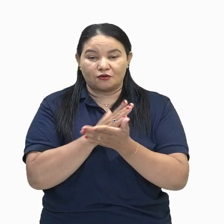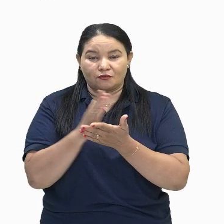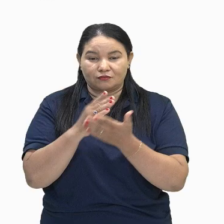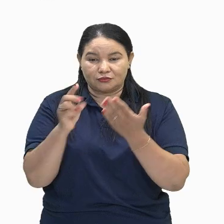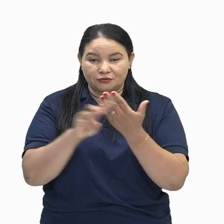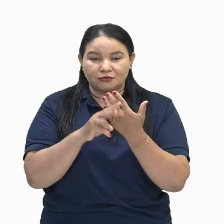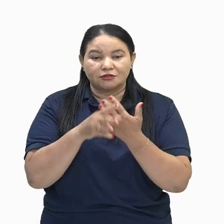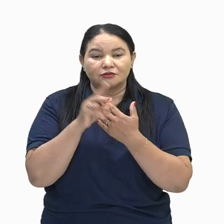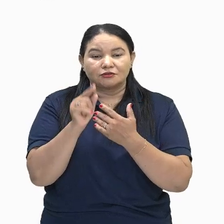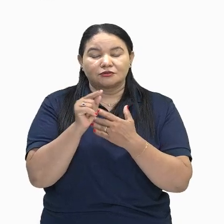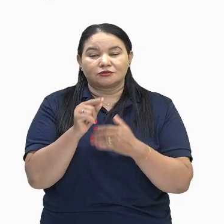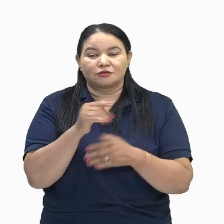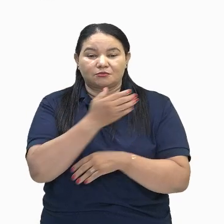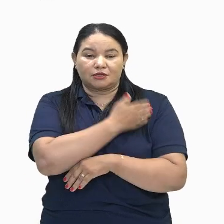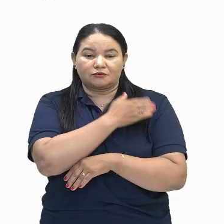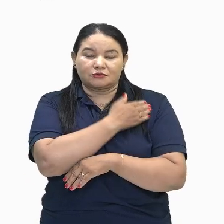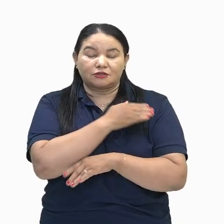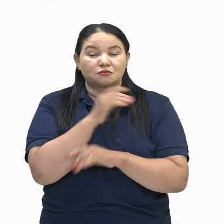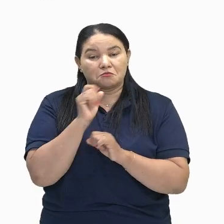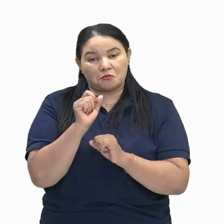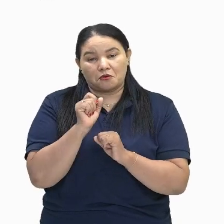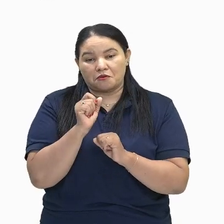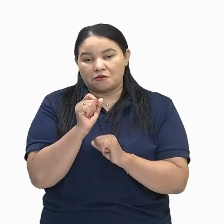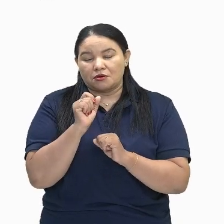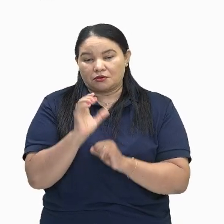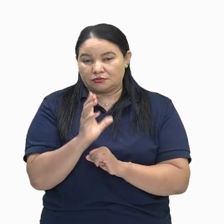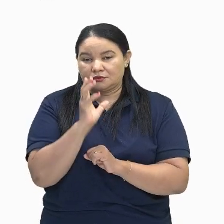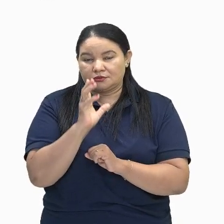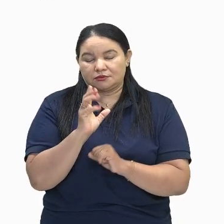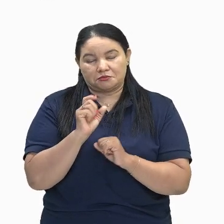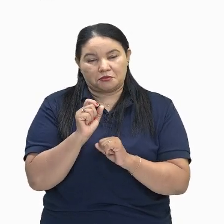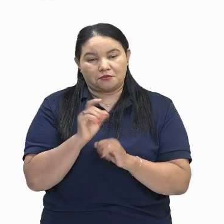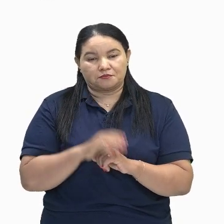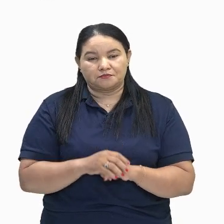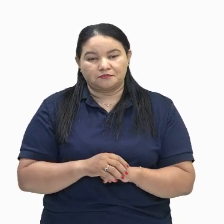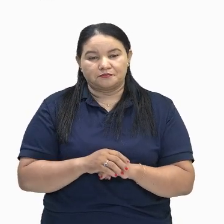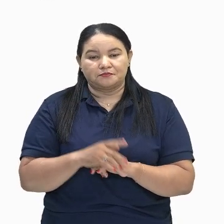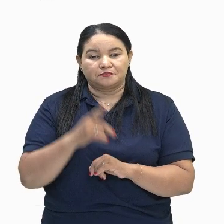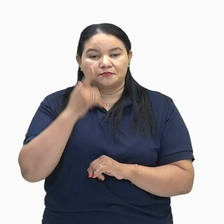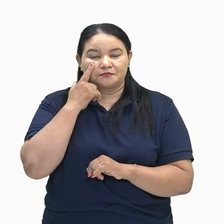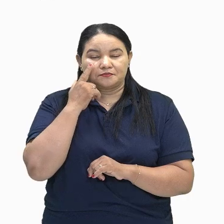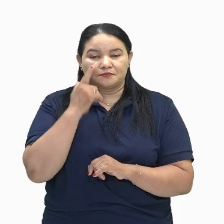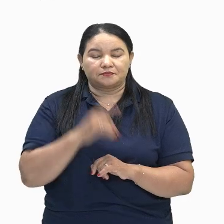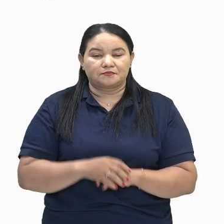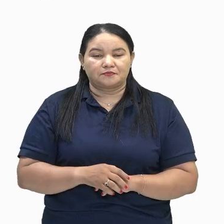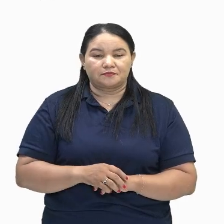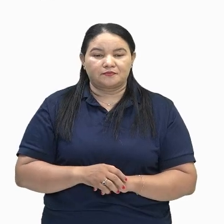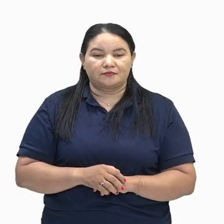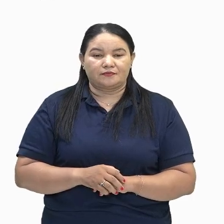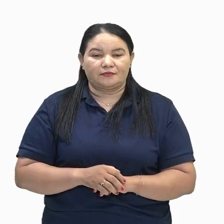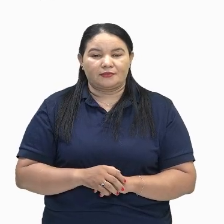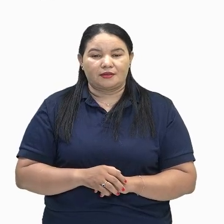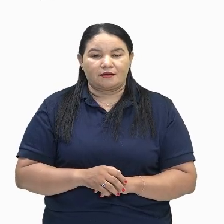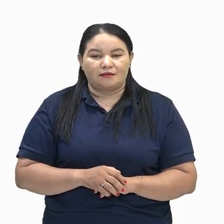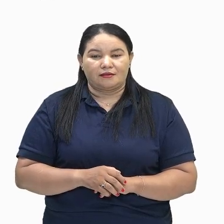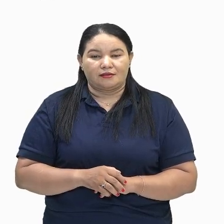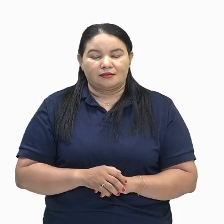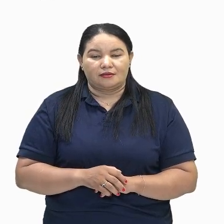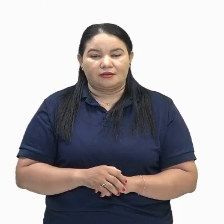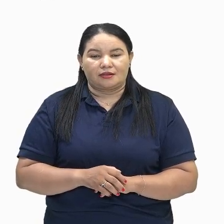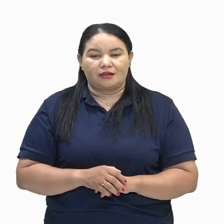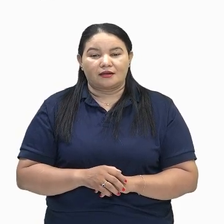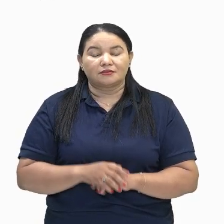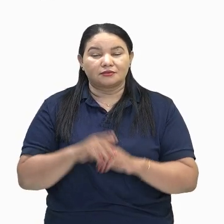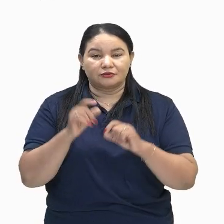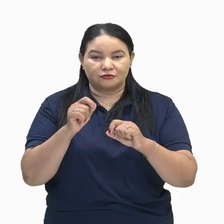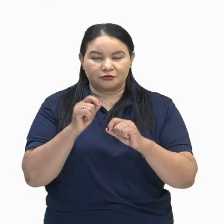o preconceito linguístico pode ocasionar a determinadas pessoas? Vai